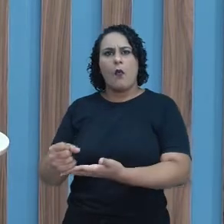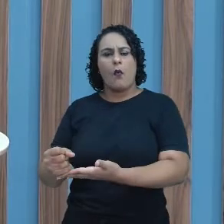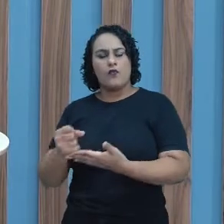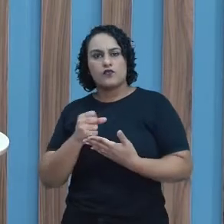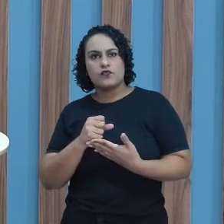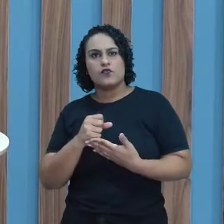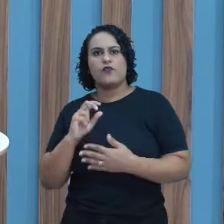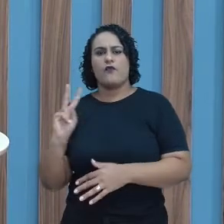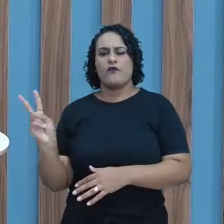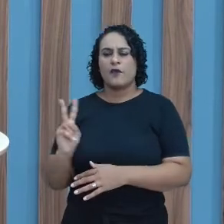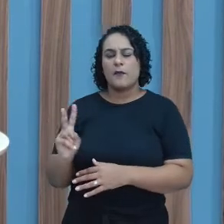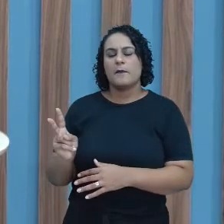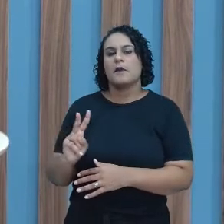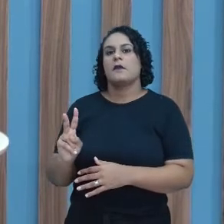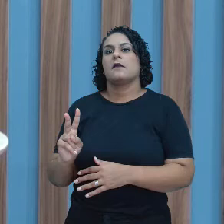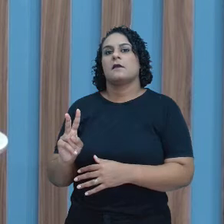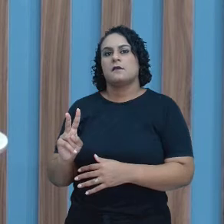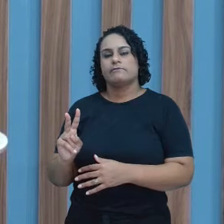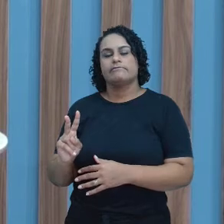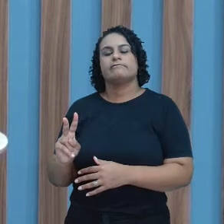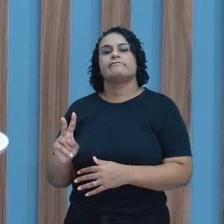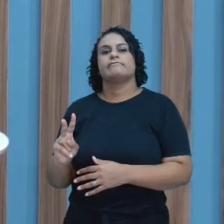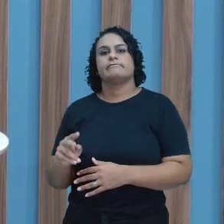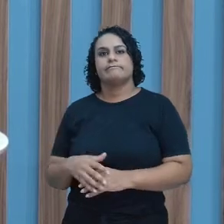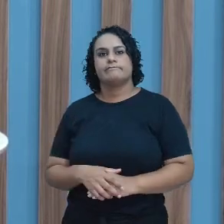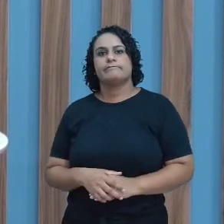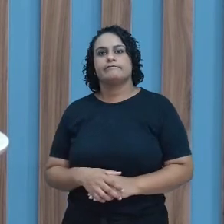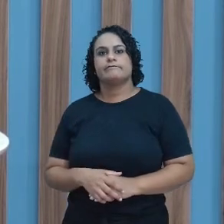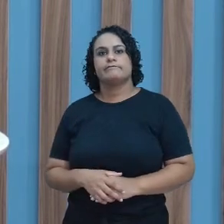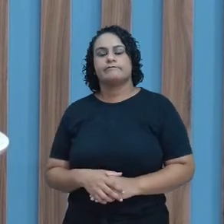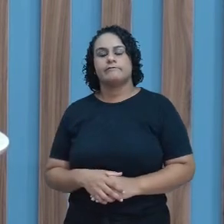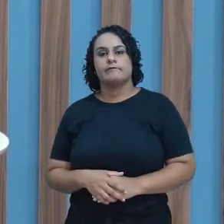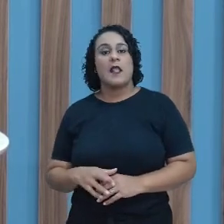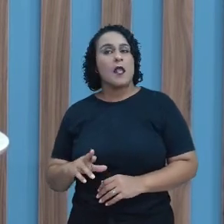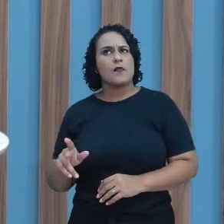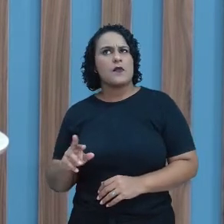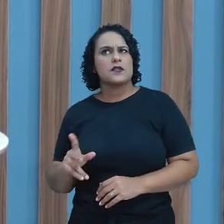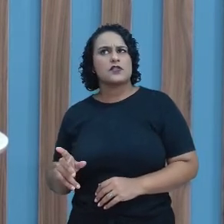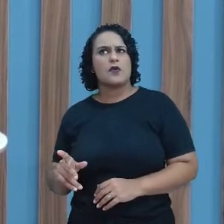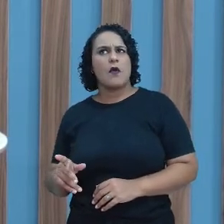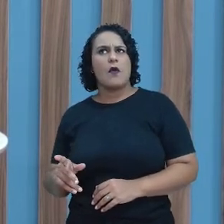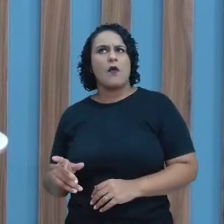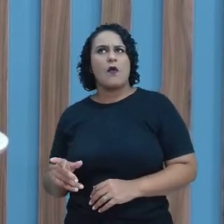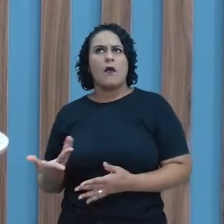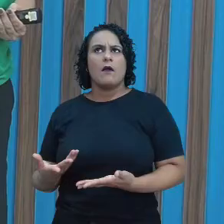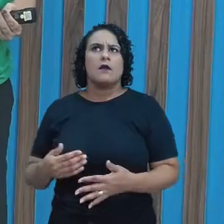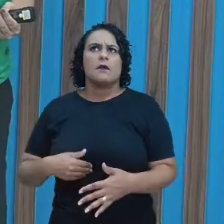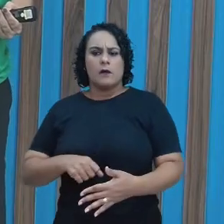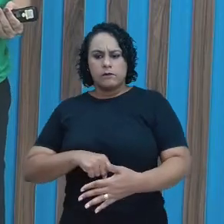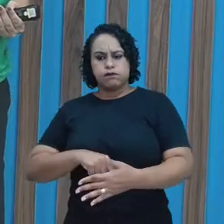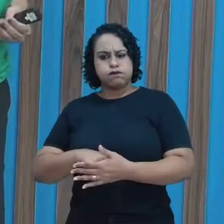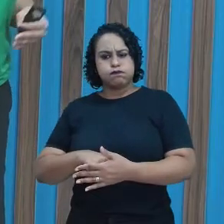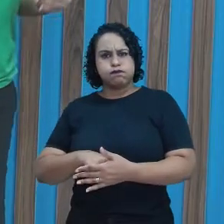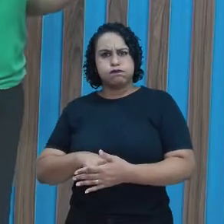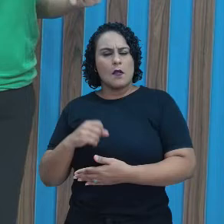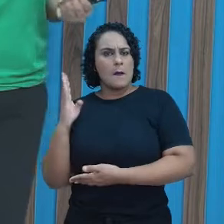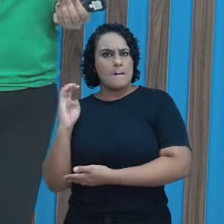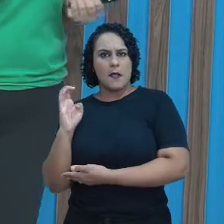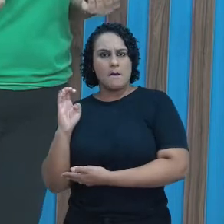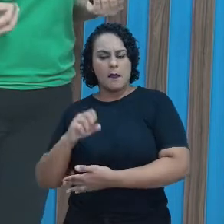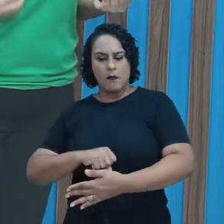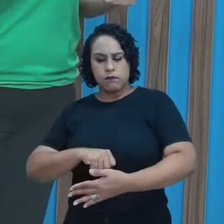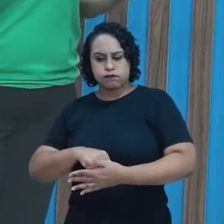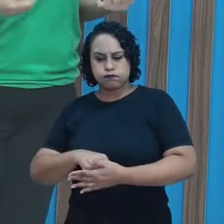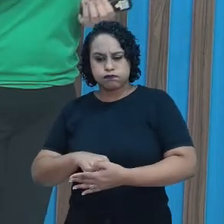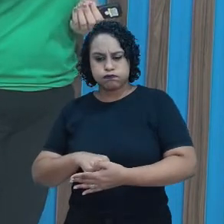questão emocional até mesmo a questão física. Porque não é só encher a barriga do bebê, né, professora? É uma